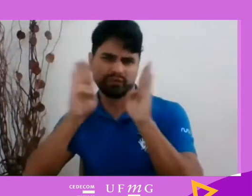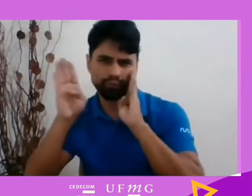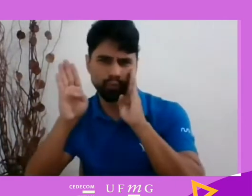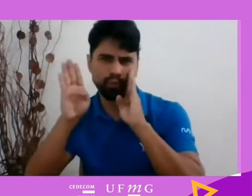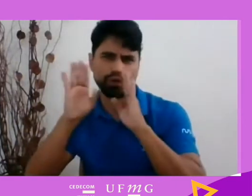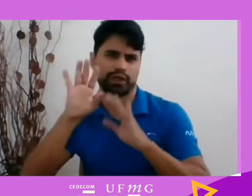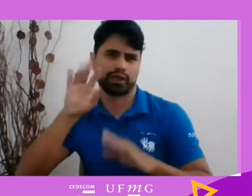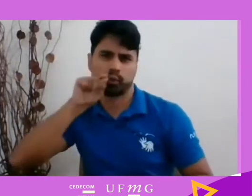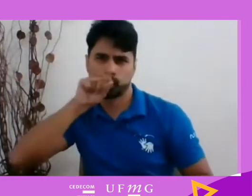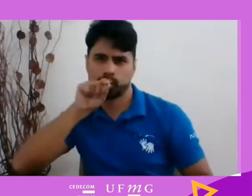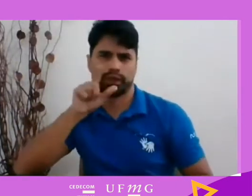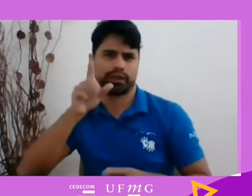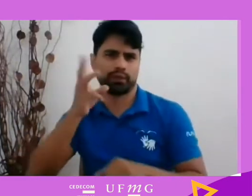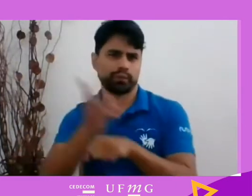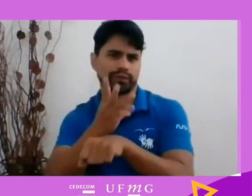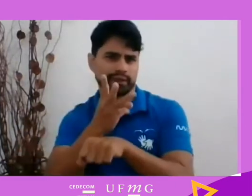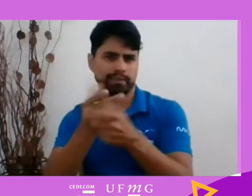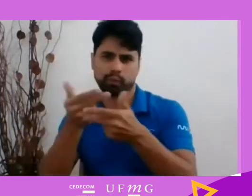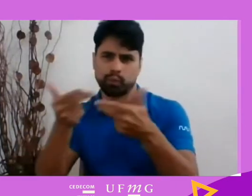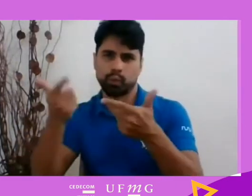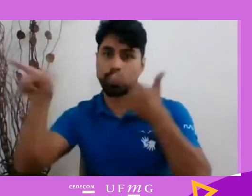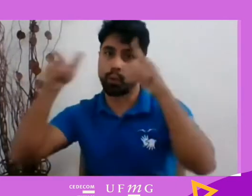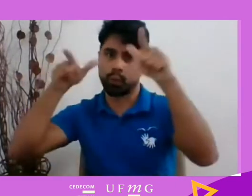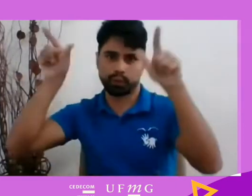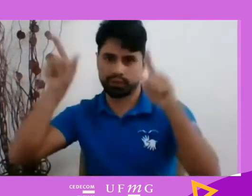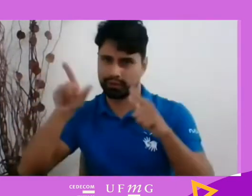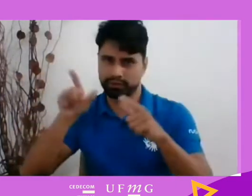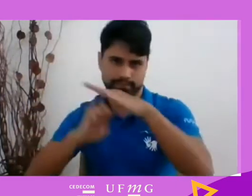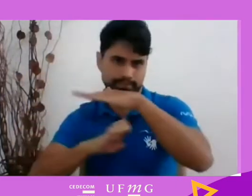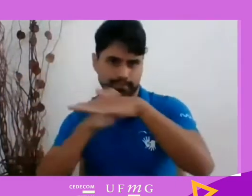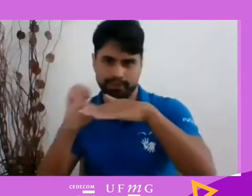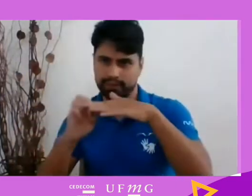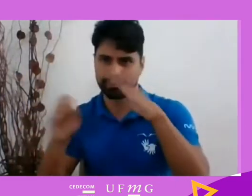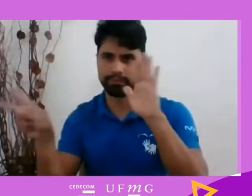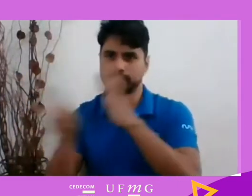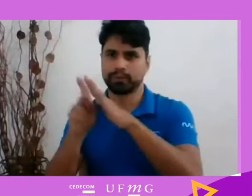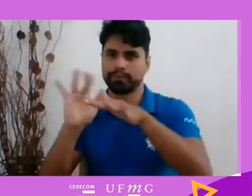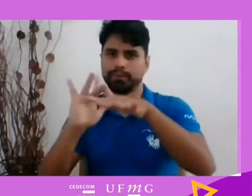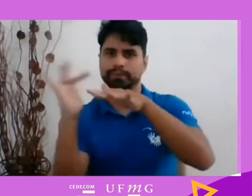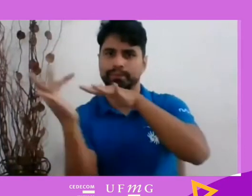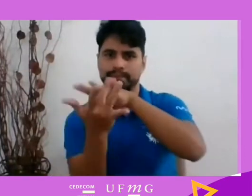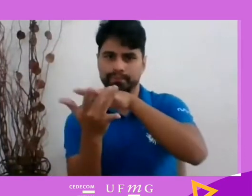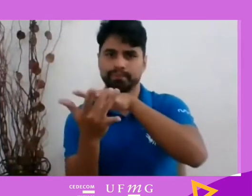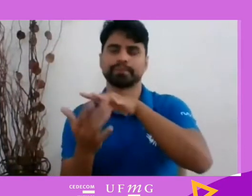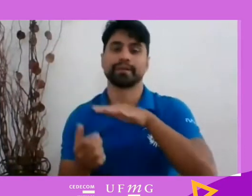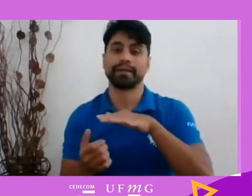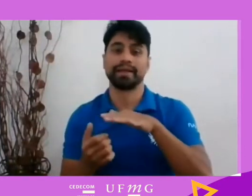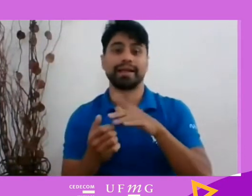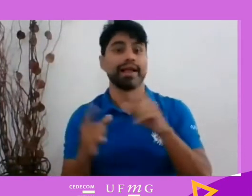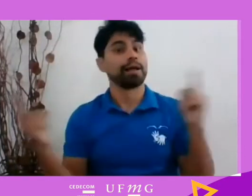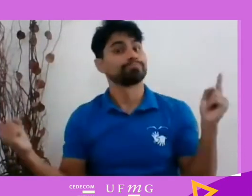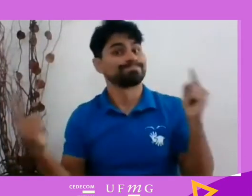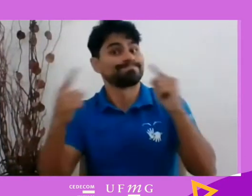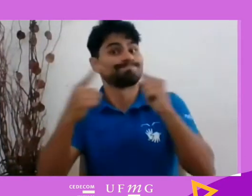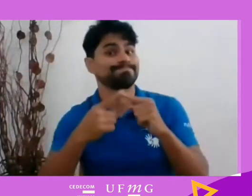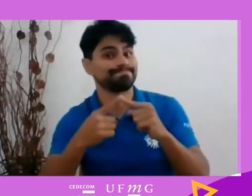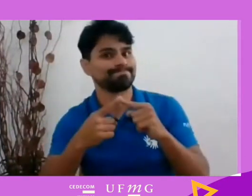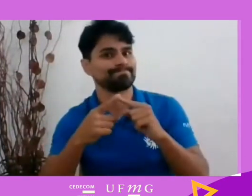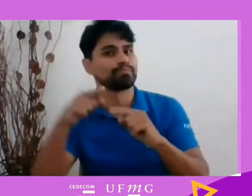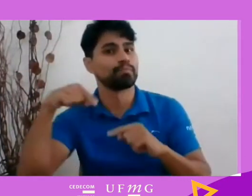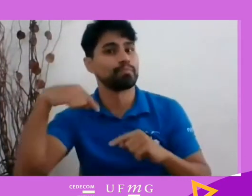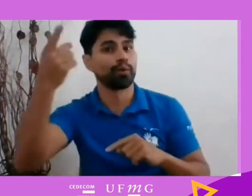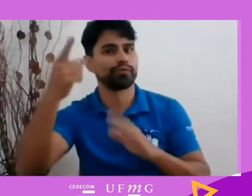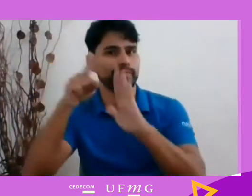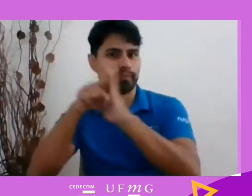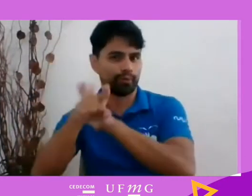enfim, grandes companhias de rede social. E nisso caminha a nossa próxima pergunta, olha só,